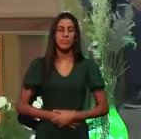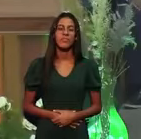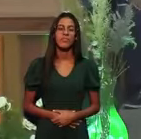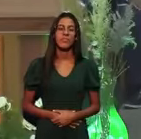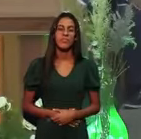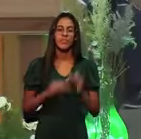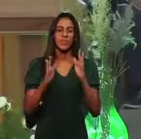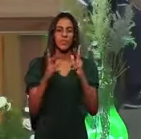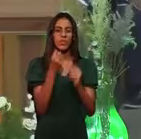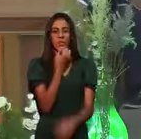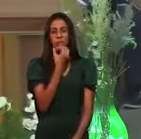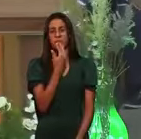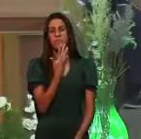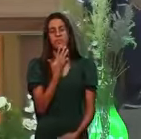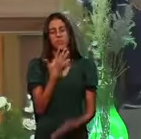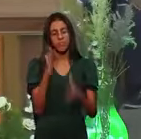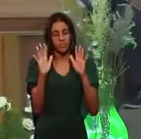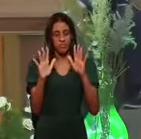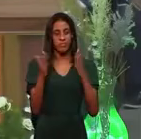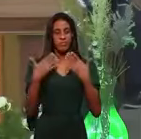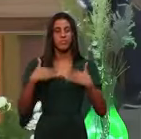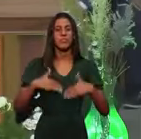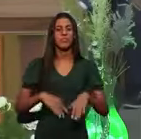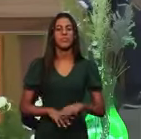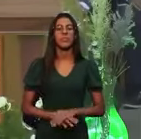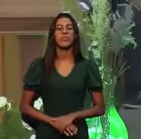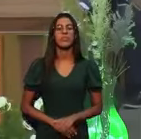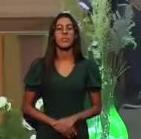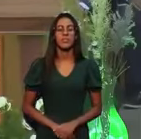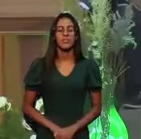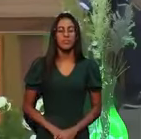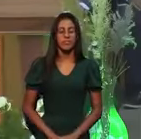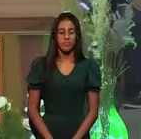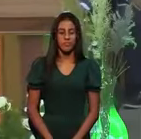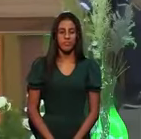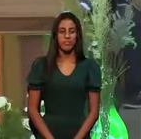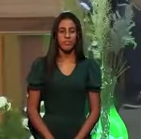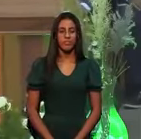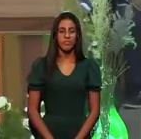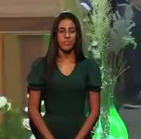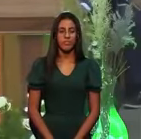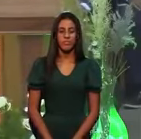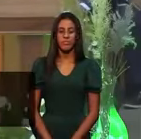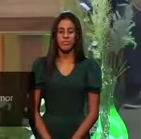Tudo vai cessar. É o último verso. É o último verso.